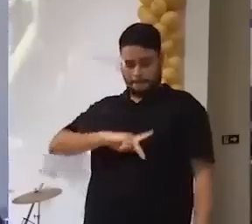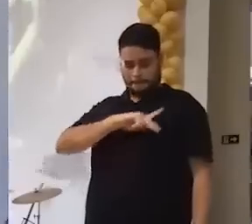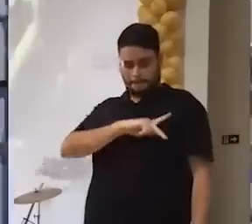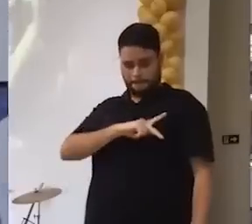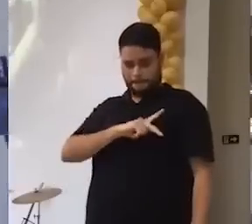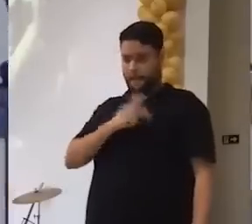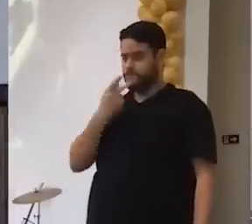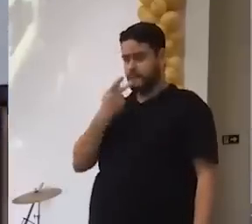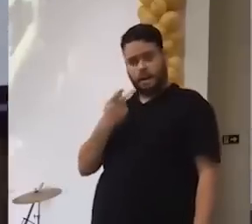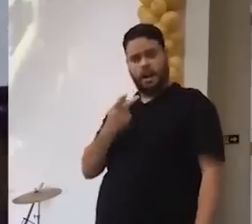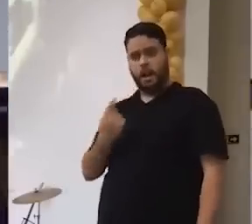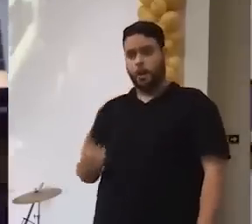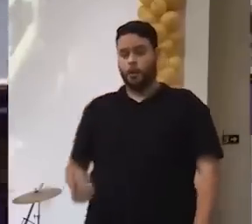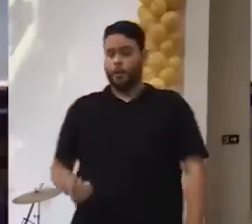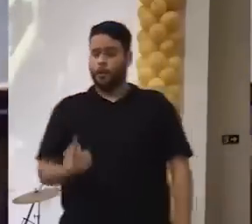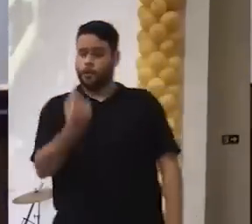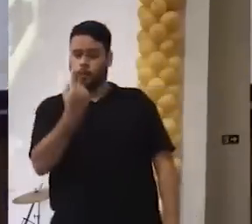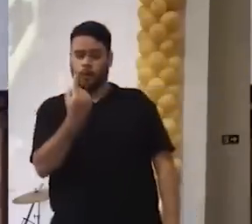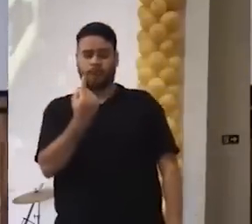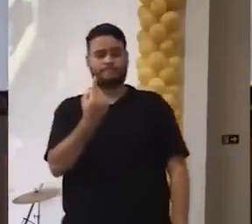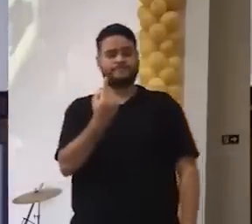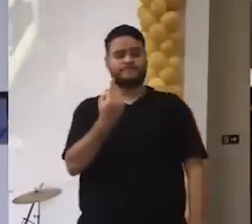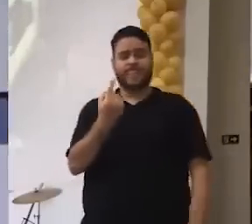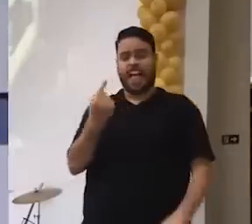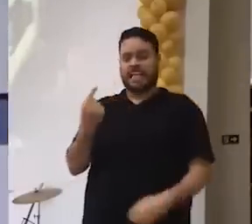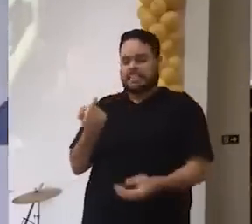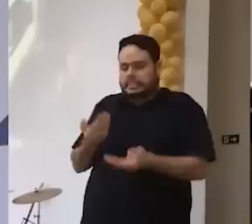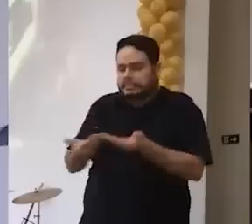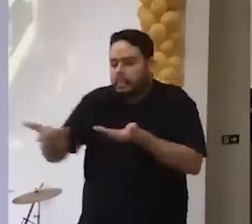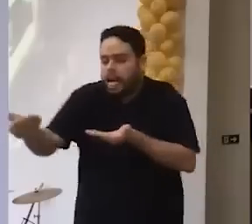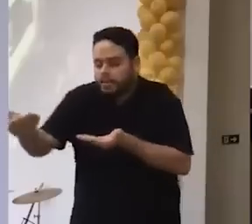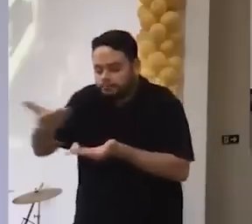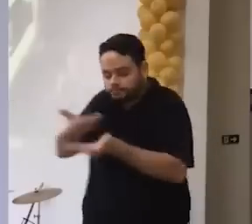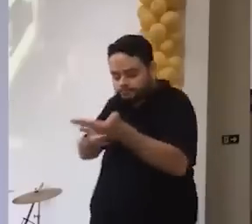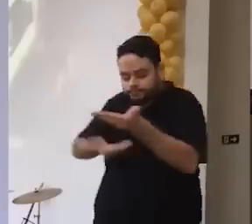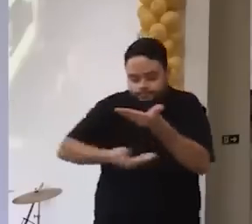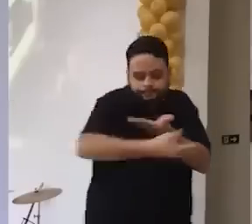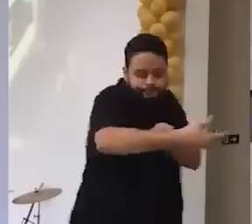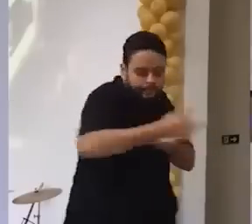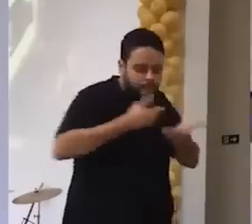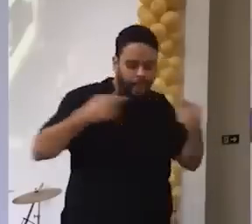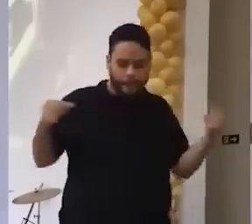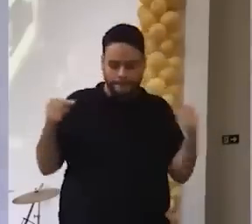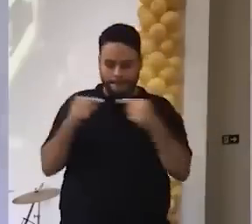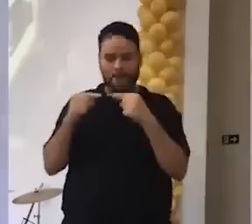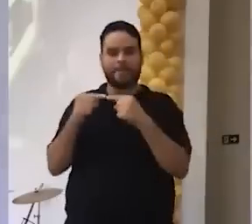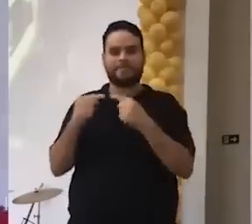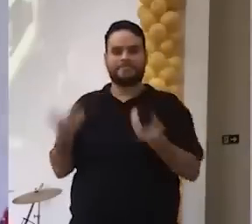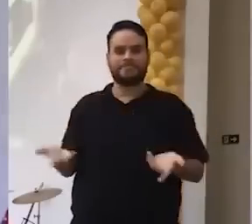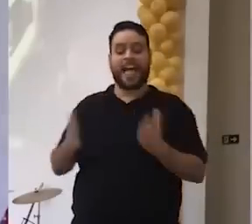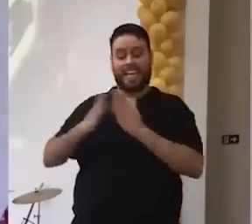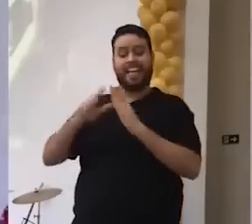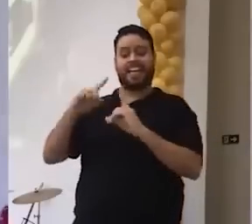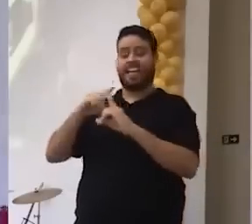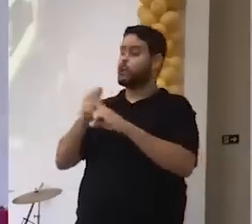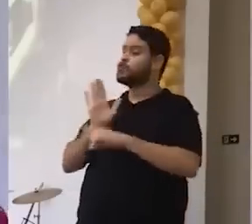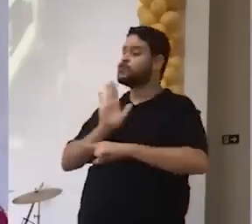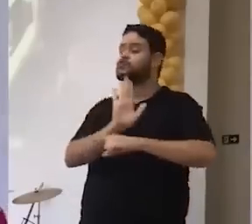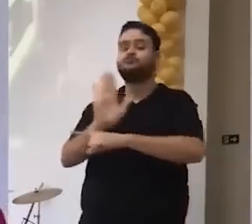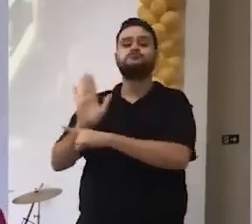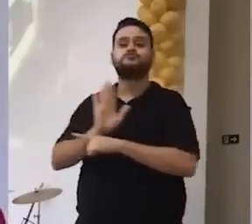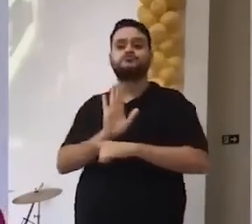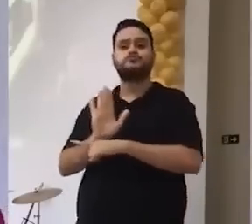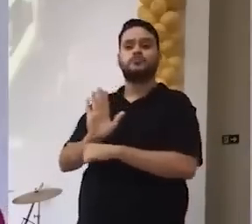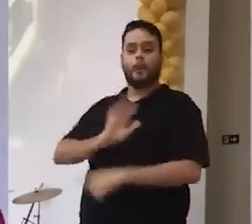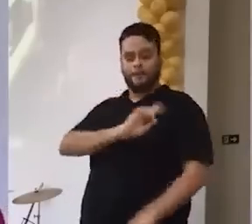que se associou com ele em dar e receber. A igreja ajudou Paulo quando Paulo era pastor da igreja